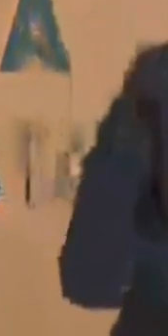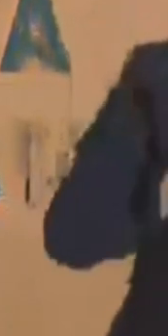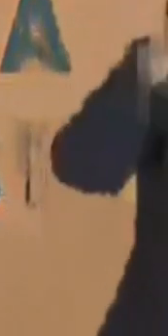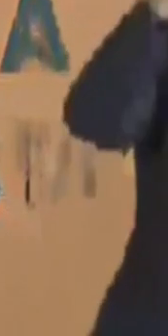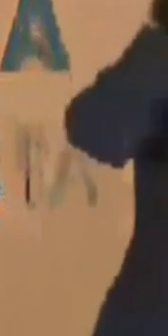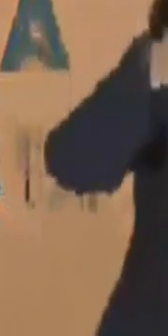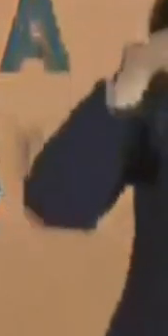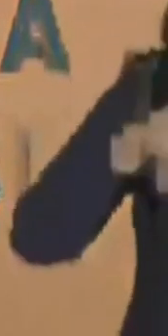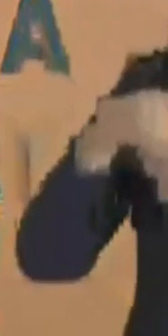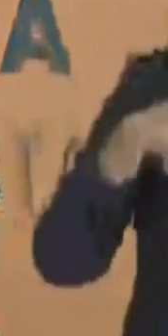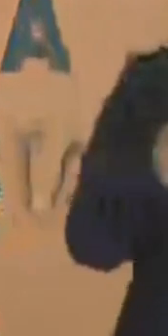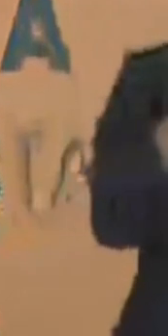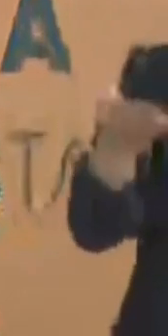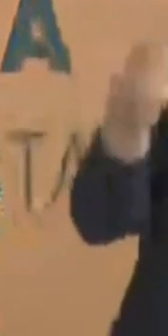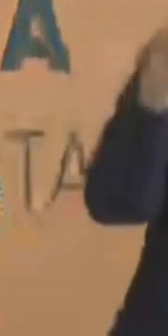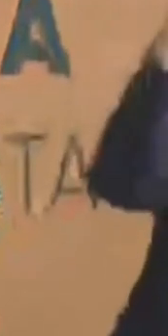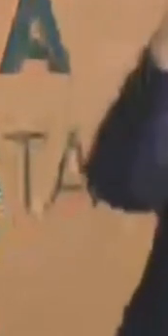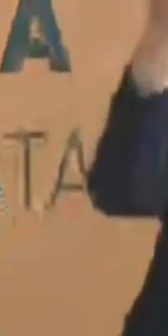das votações.